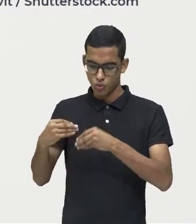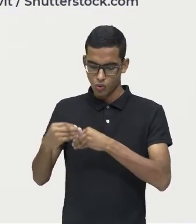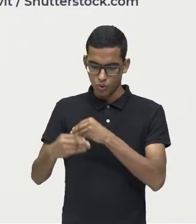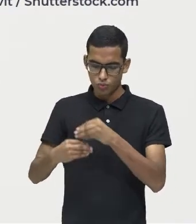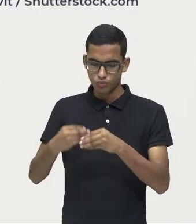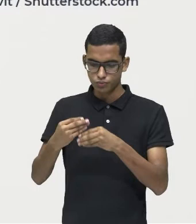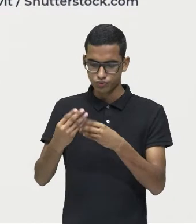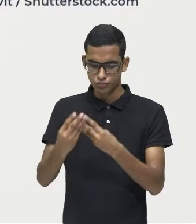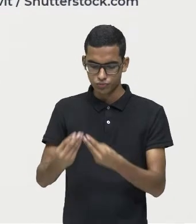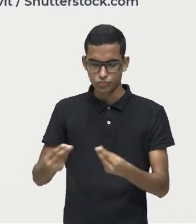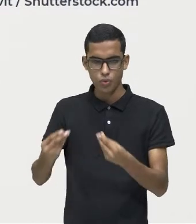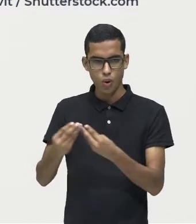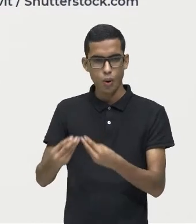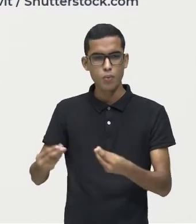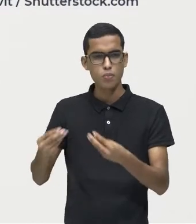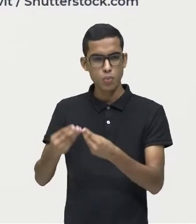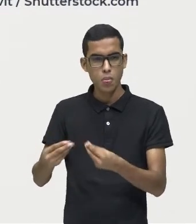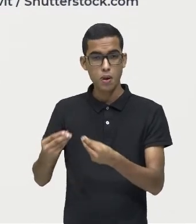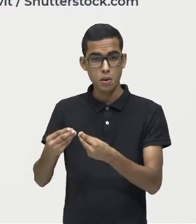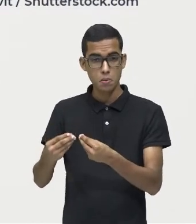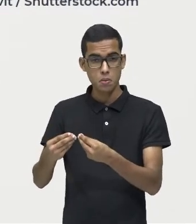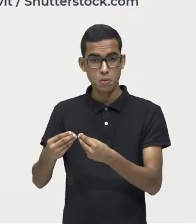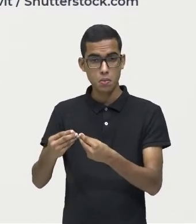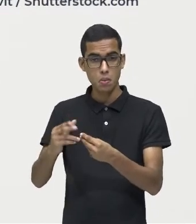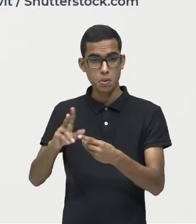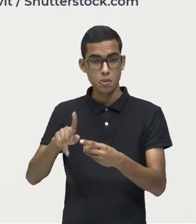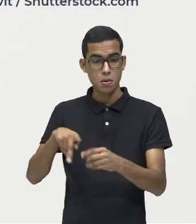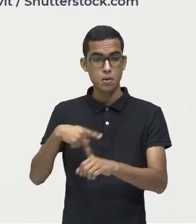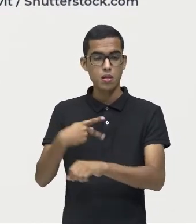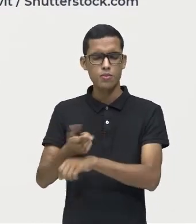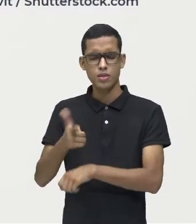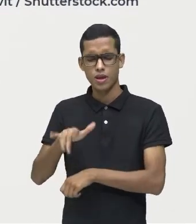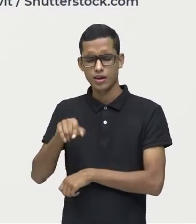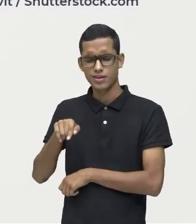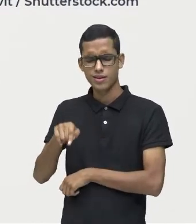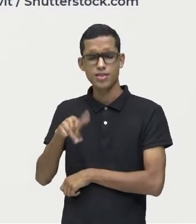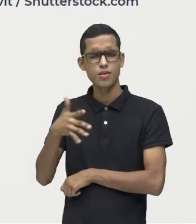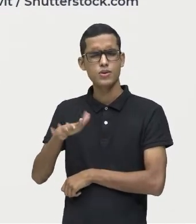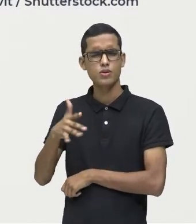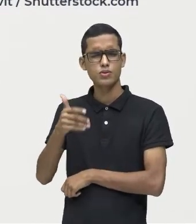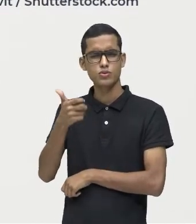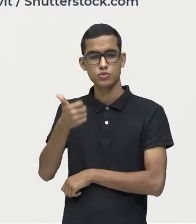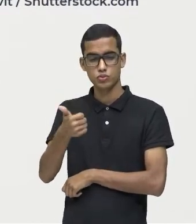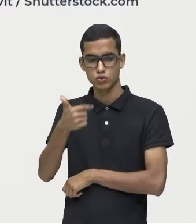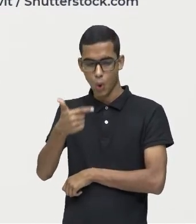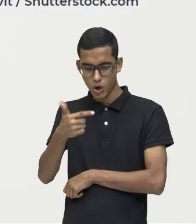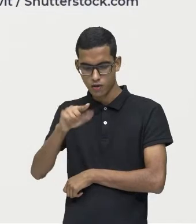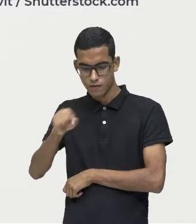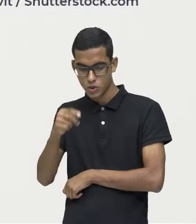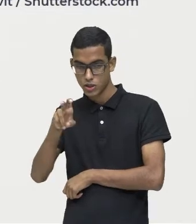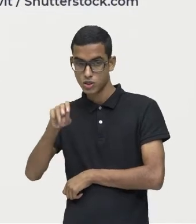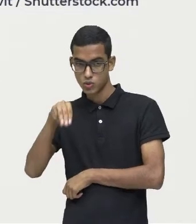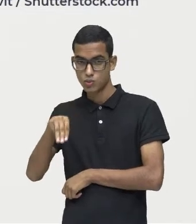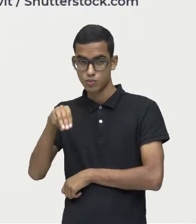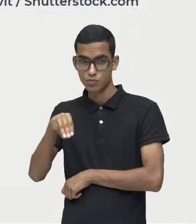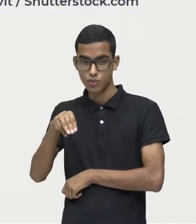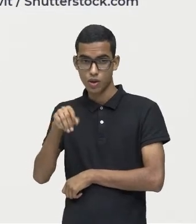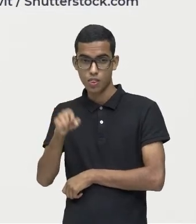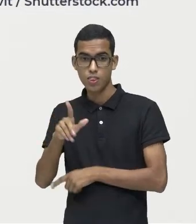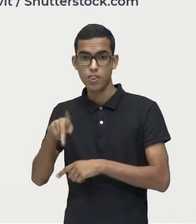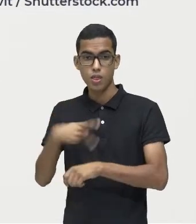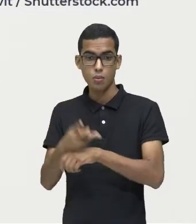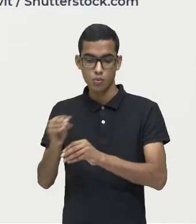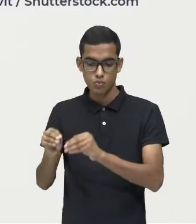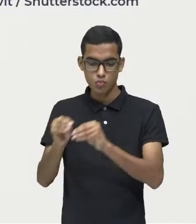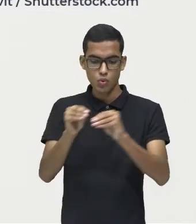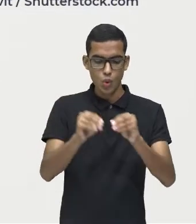a segunda parte, que apresenta cerca de 2,5 metros de comprimento e segue para o íleo.